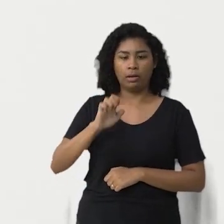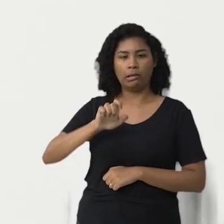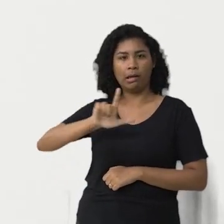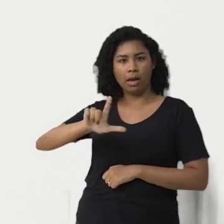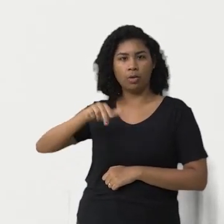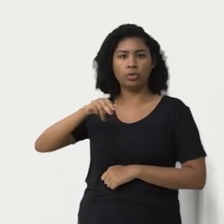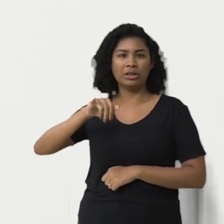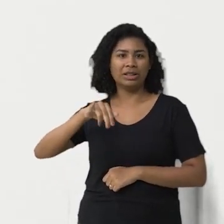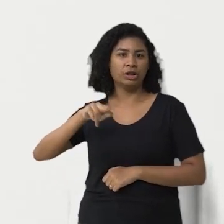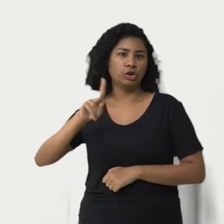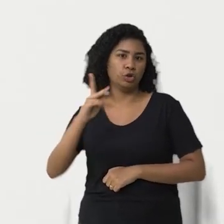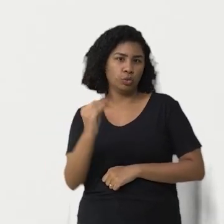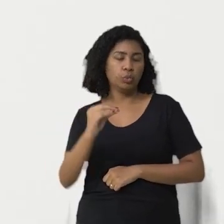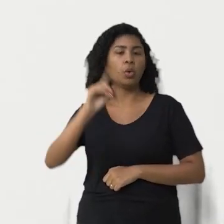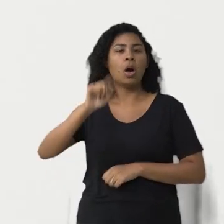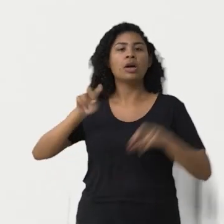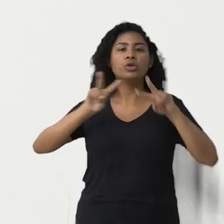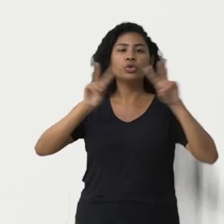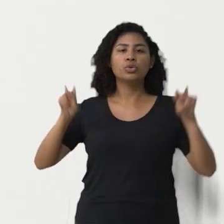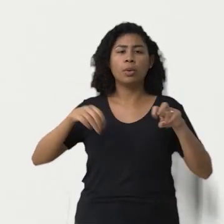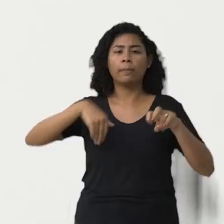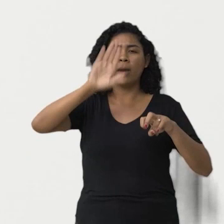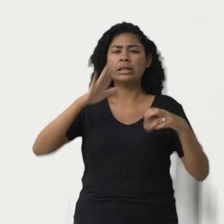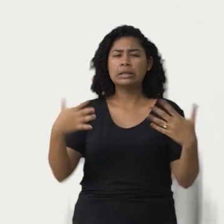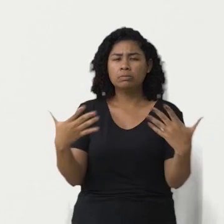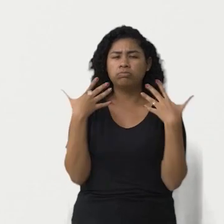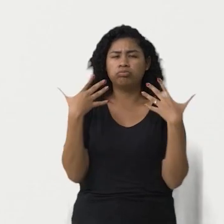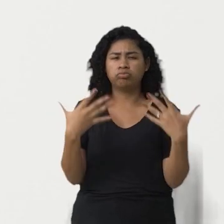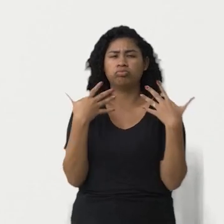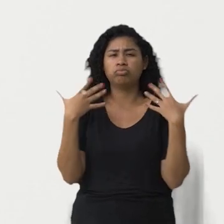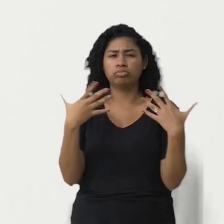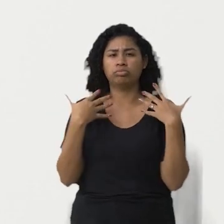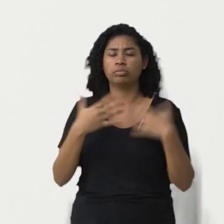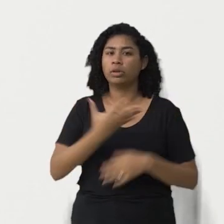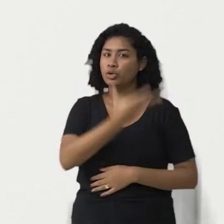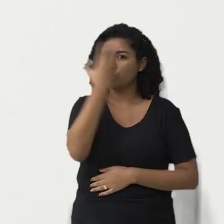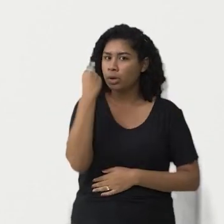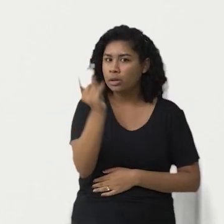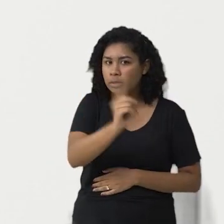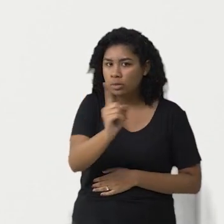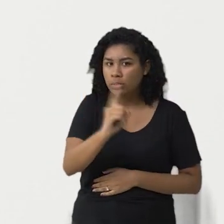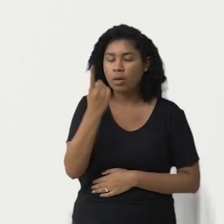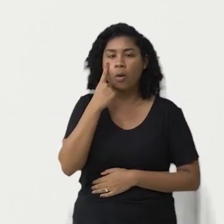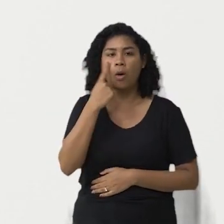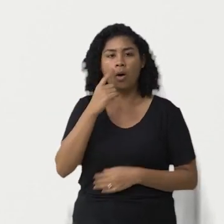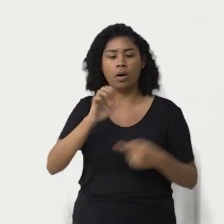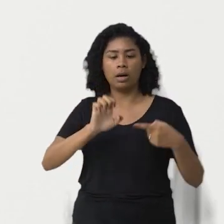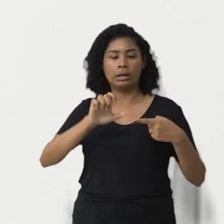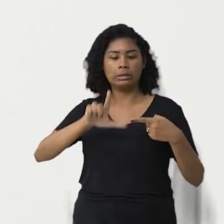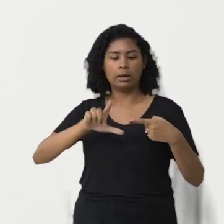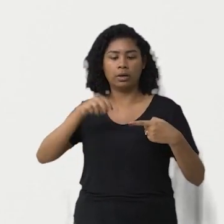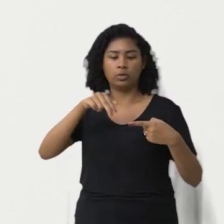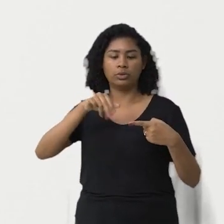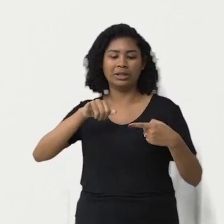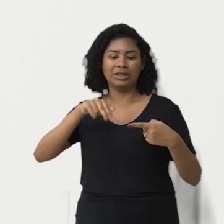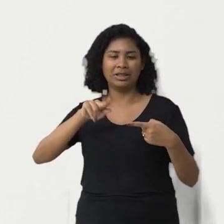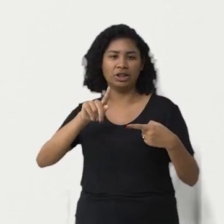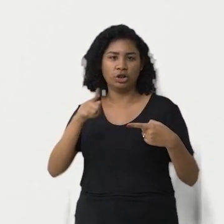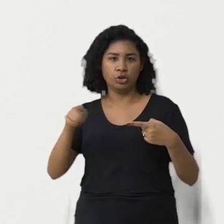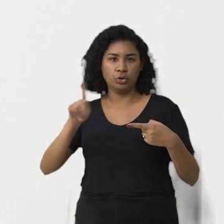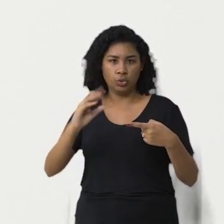Ao aquecimento, tá? Então, não esqueçam, o El Niño vai ser o quê? O resultado aí